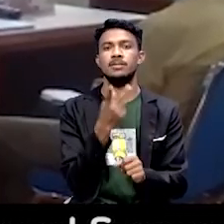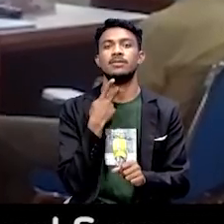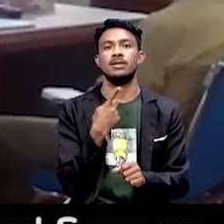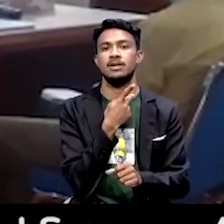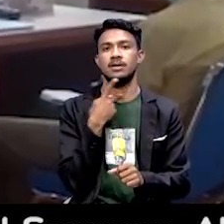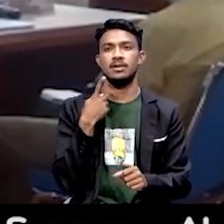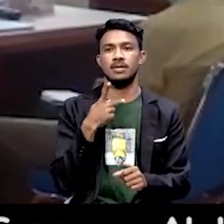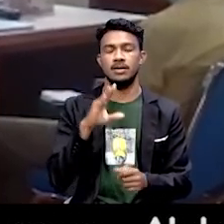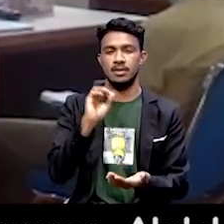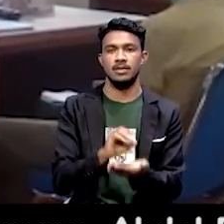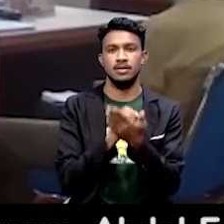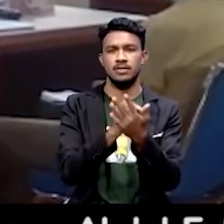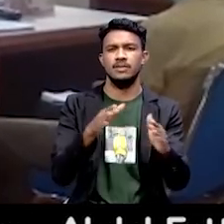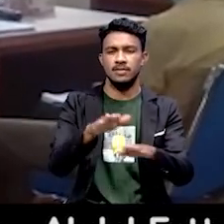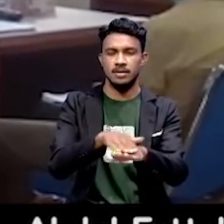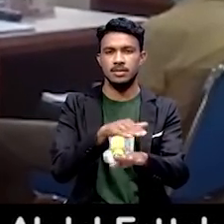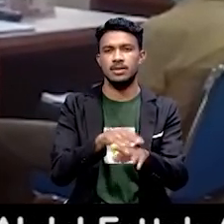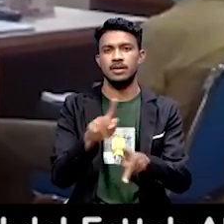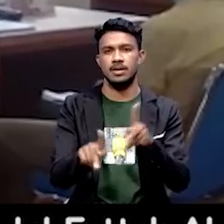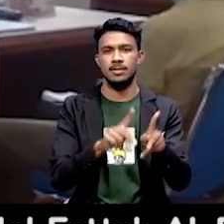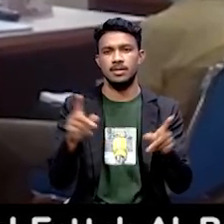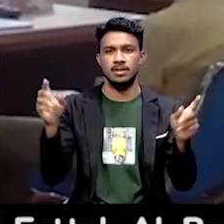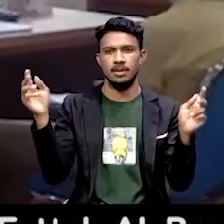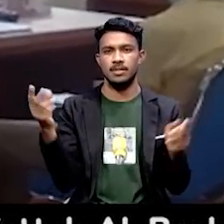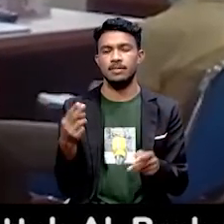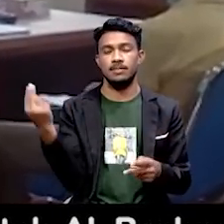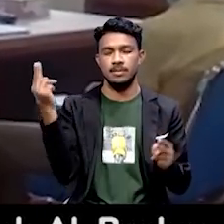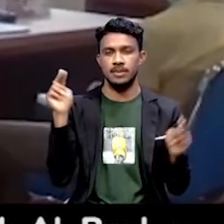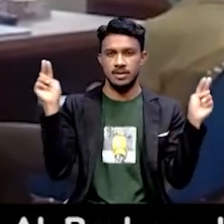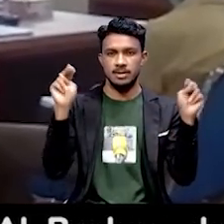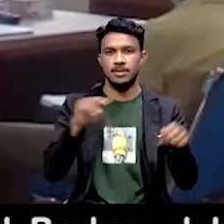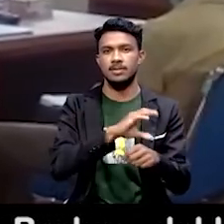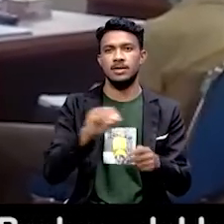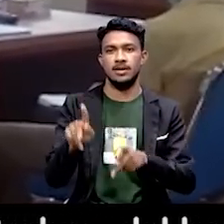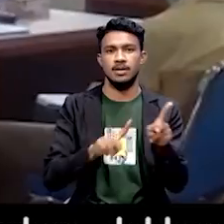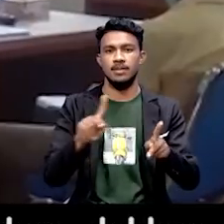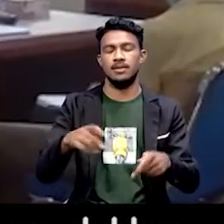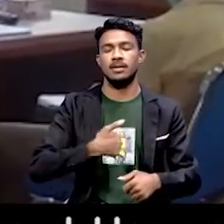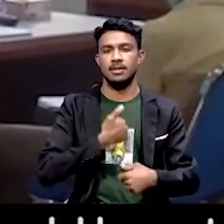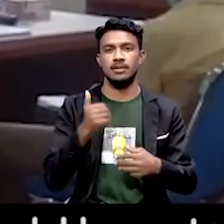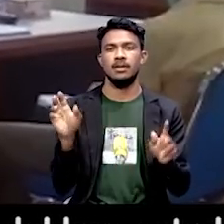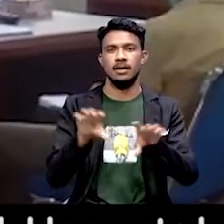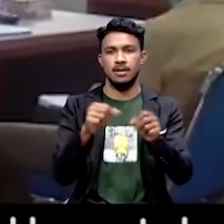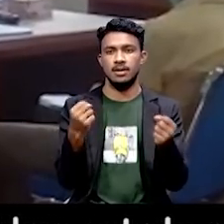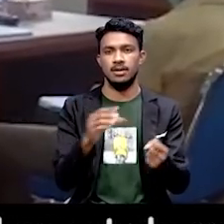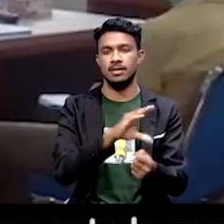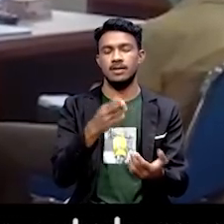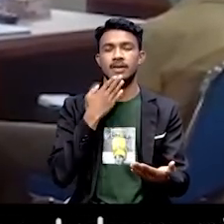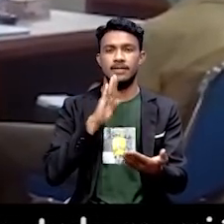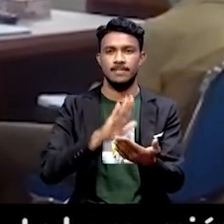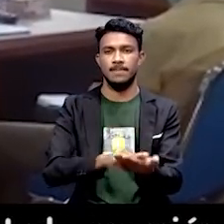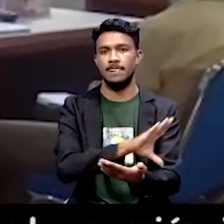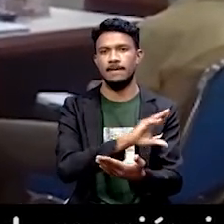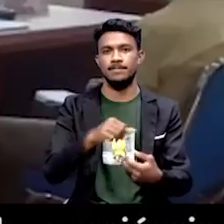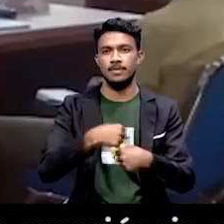na Raioa é fácil para as comunidades, principalmente o arguido, ultrapassarem ilegalmente para a Indonésia. E considerando ainda a